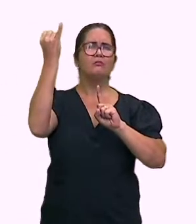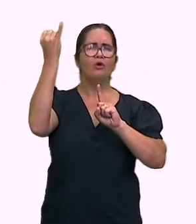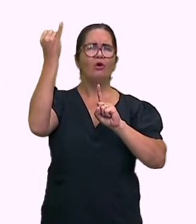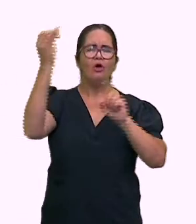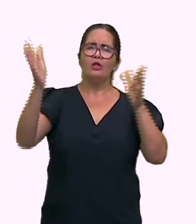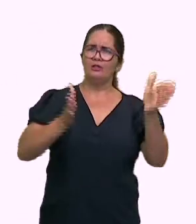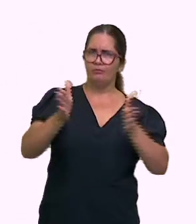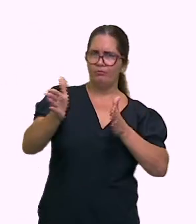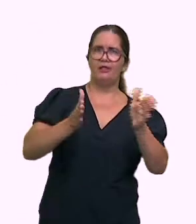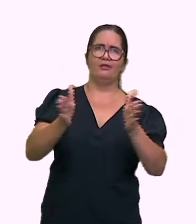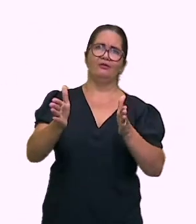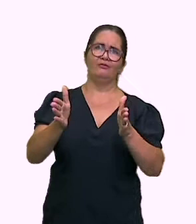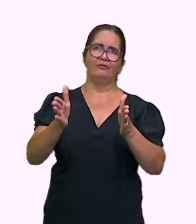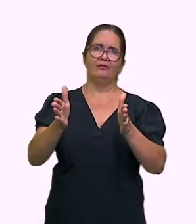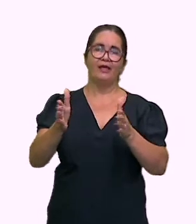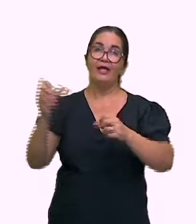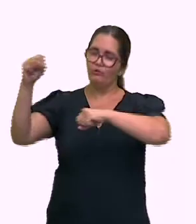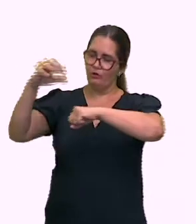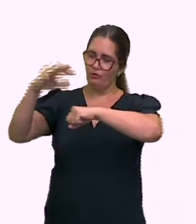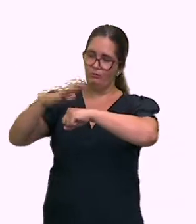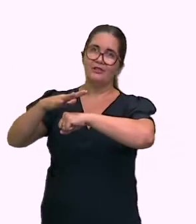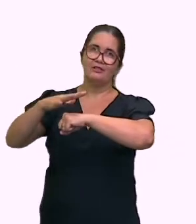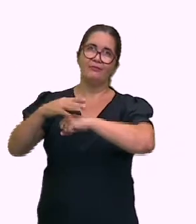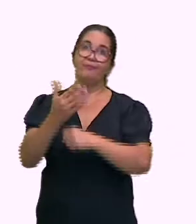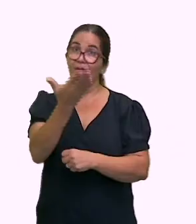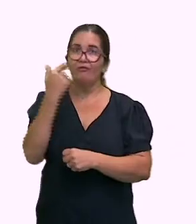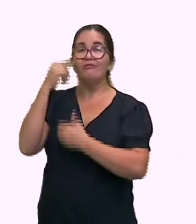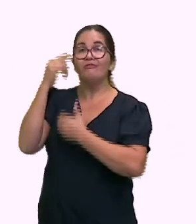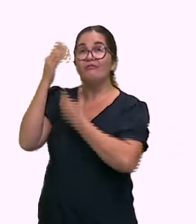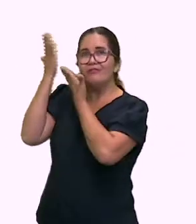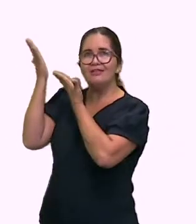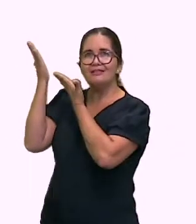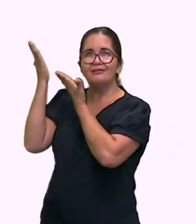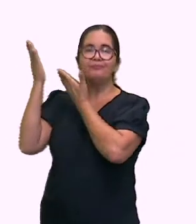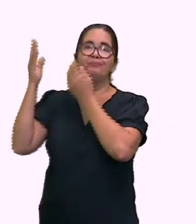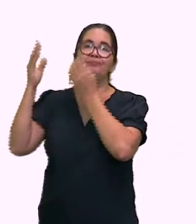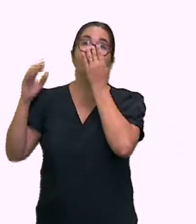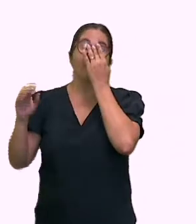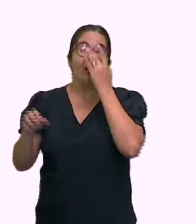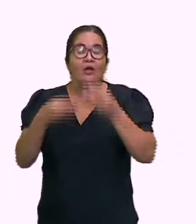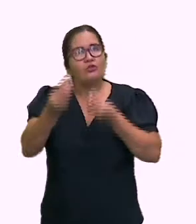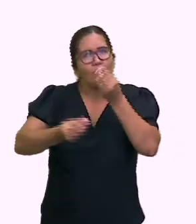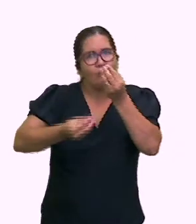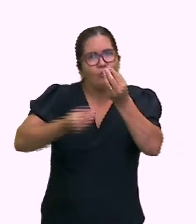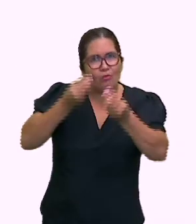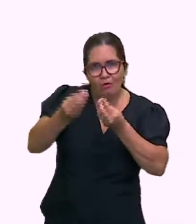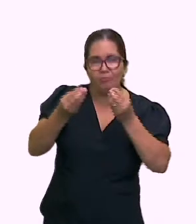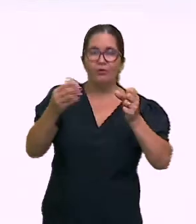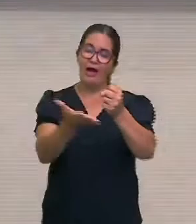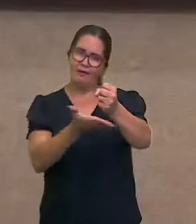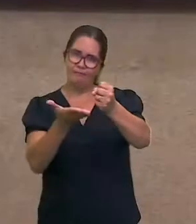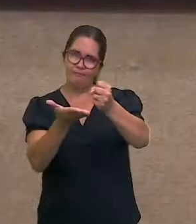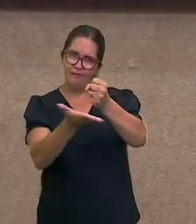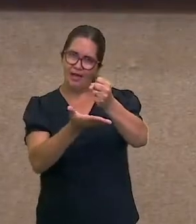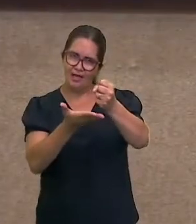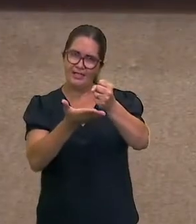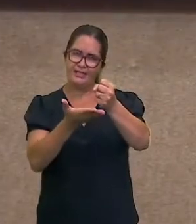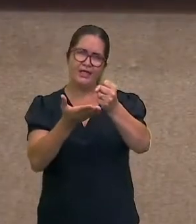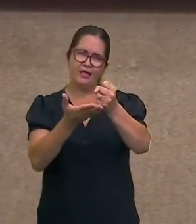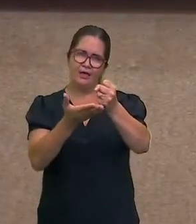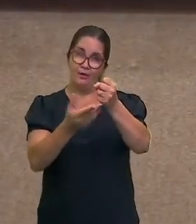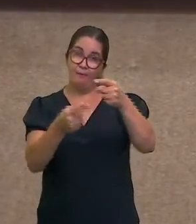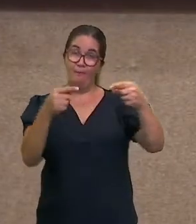trouxe os seus princípios. Vamos ver cada um deles? teve como princípio a